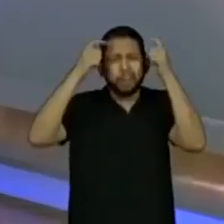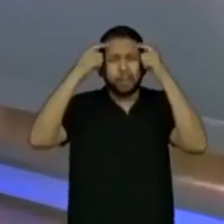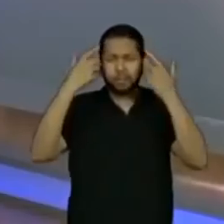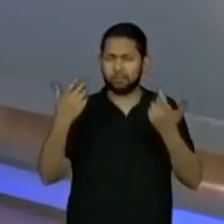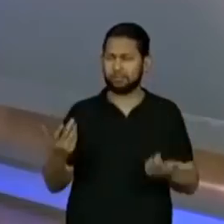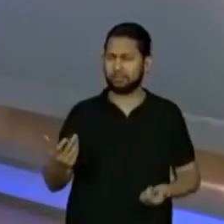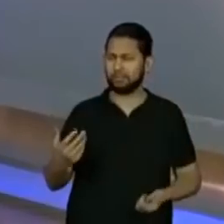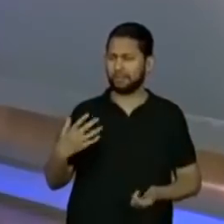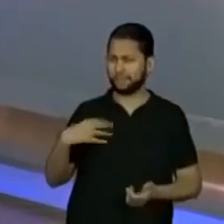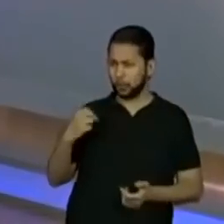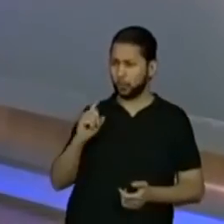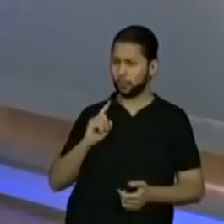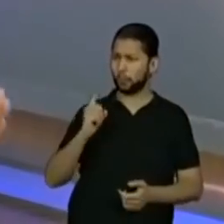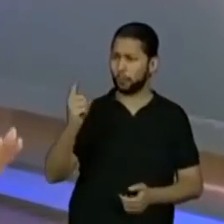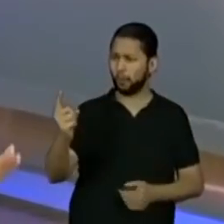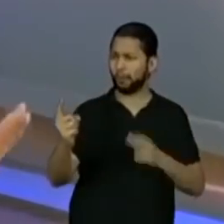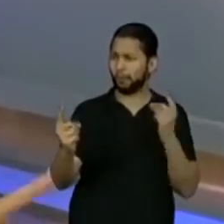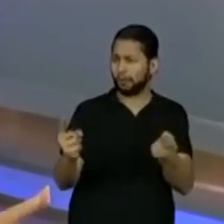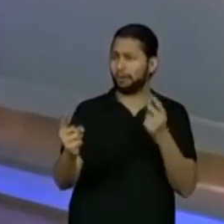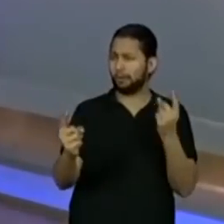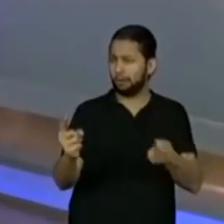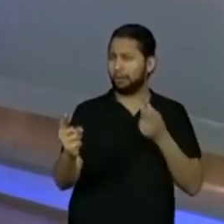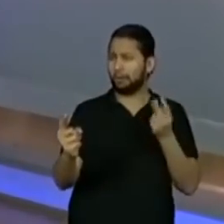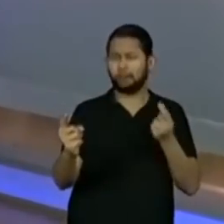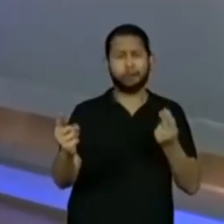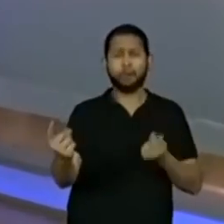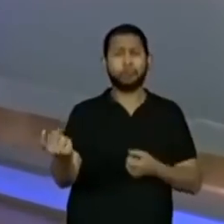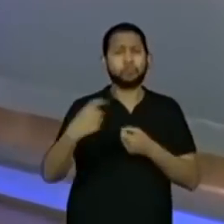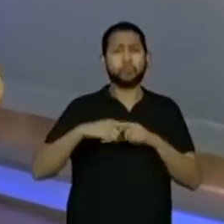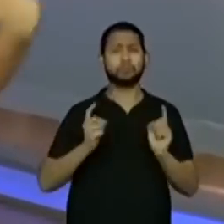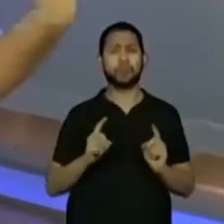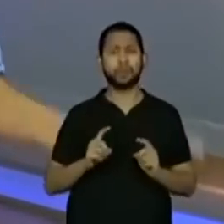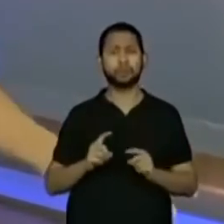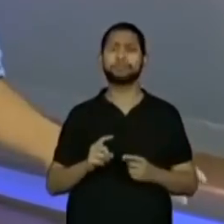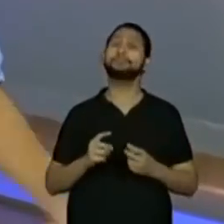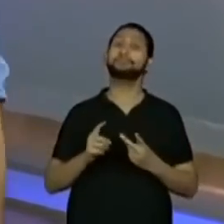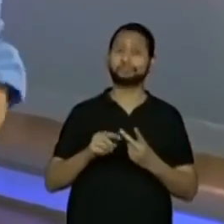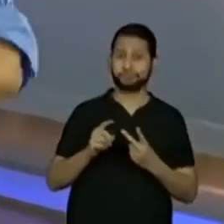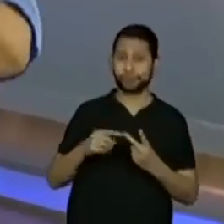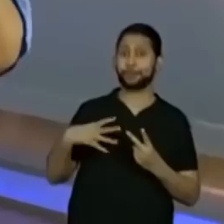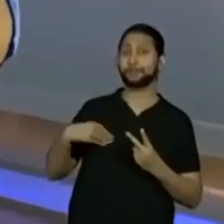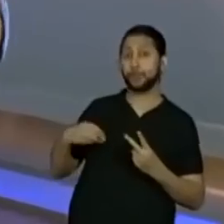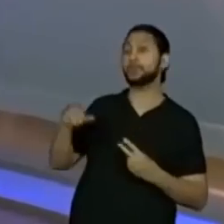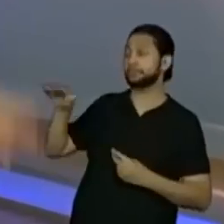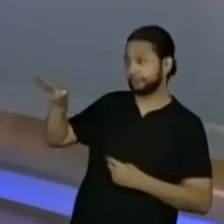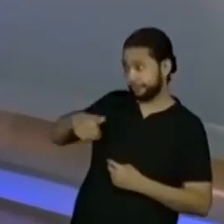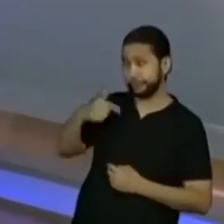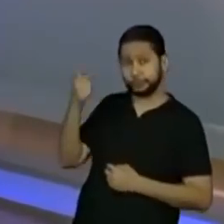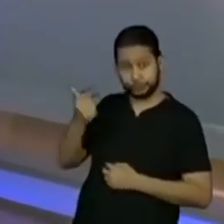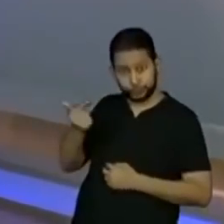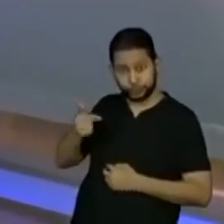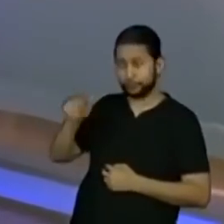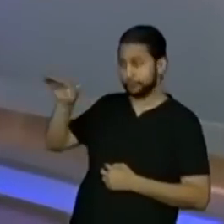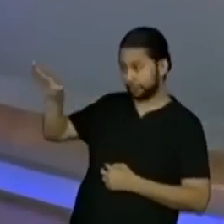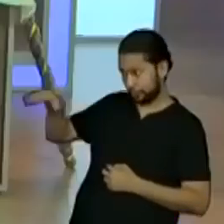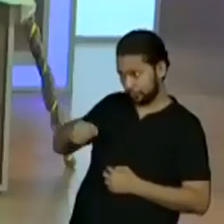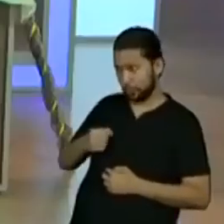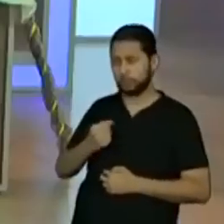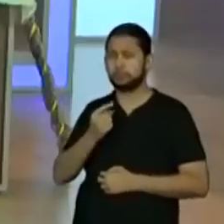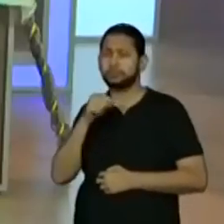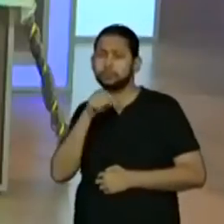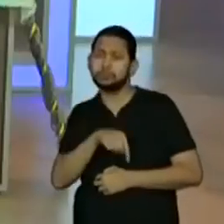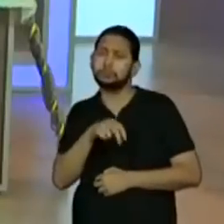preocupadíssimo, mandou o irmão do meio ir atrás dele. E foi a mesma história. Ele foi atrás, no meio do